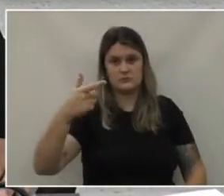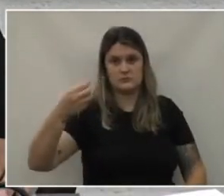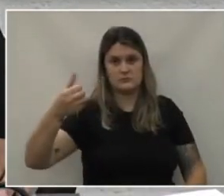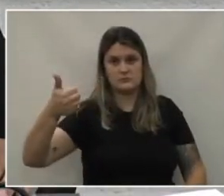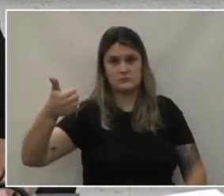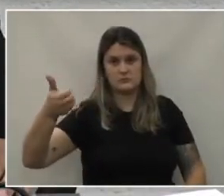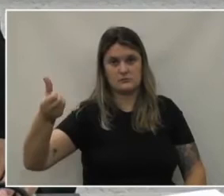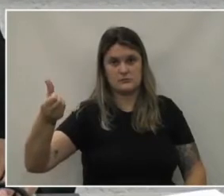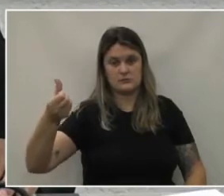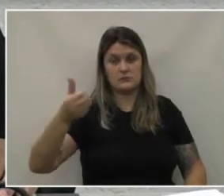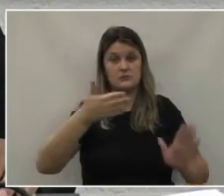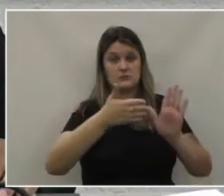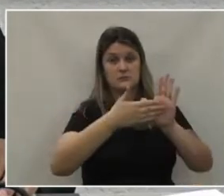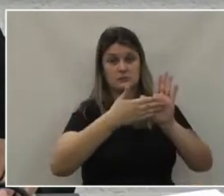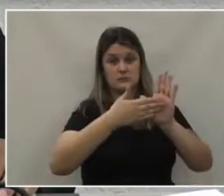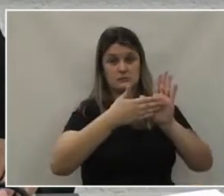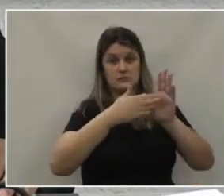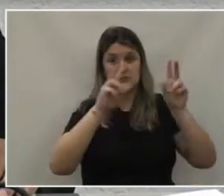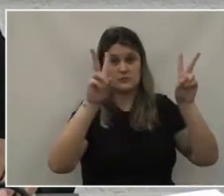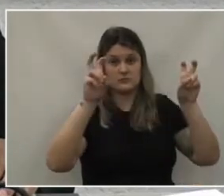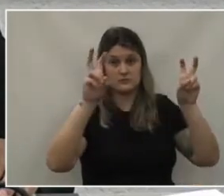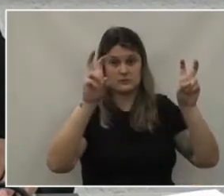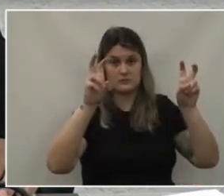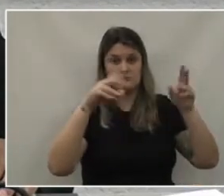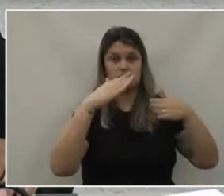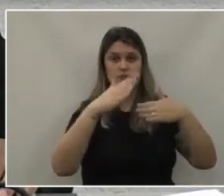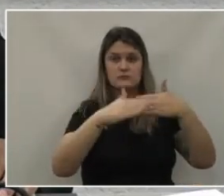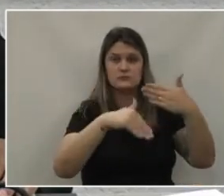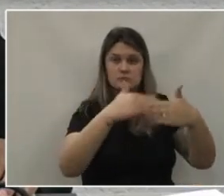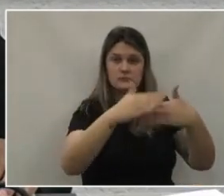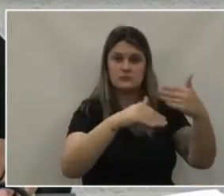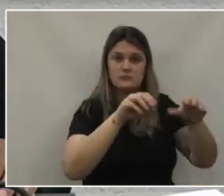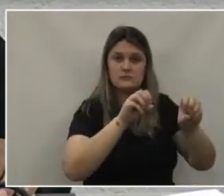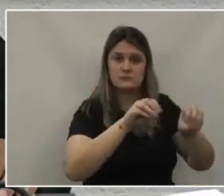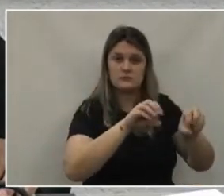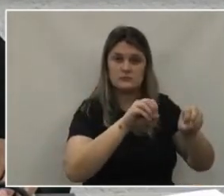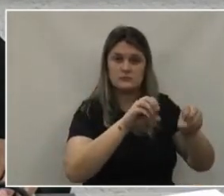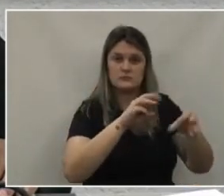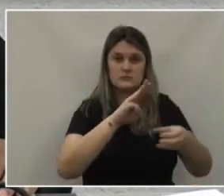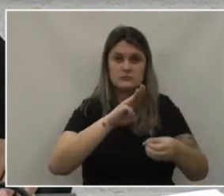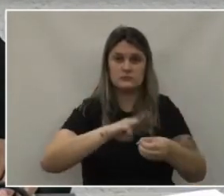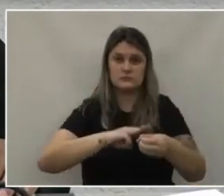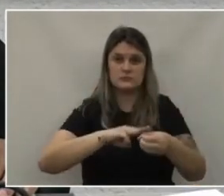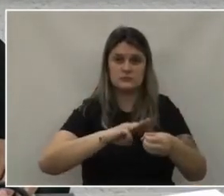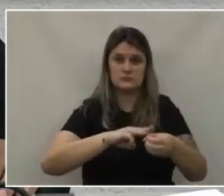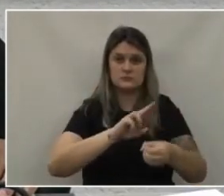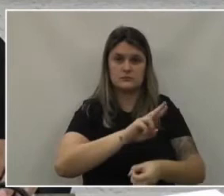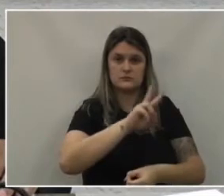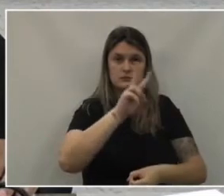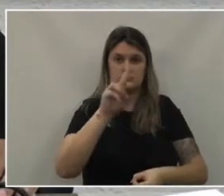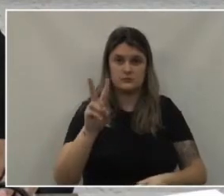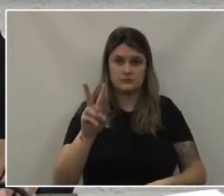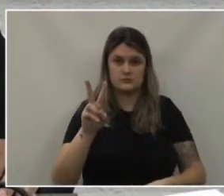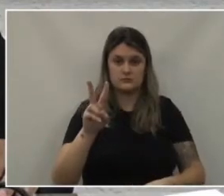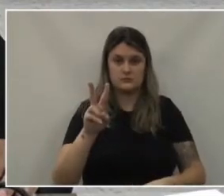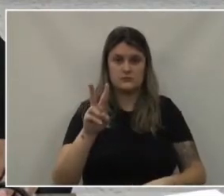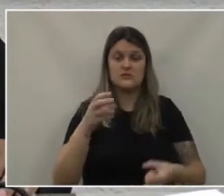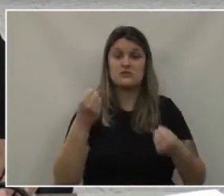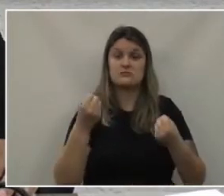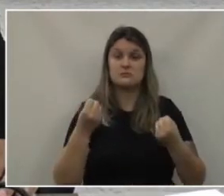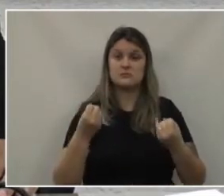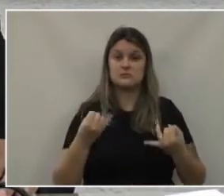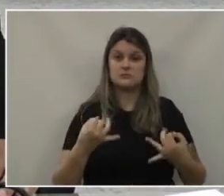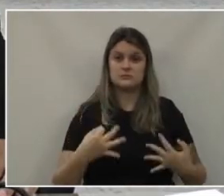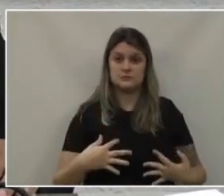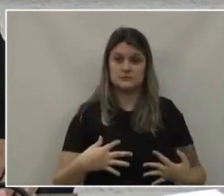4.652/2016, que trata sobre o Programa de Desenvolvimento Educacional Municipal de União da Vitória.